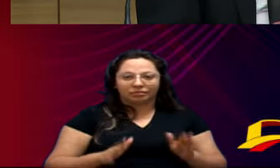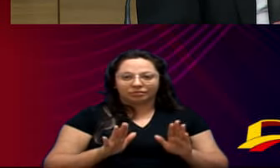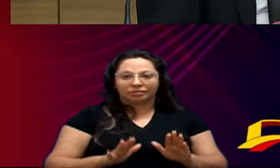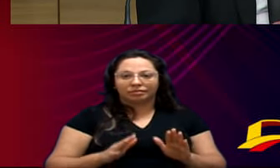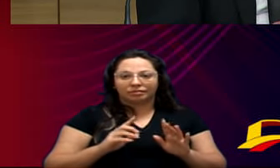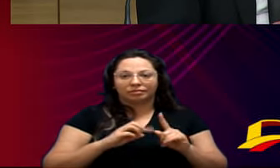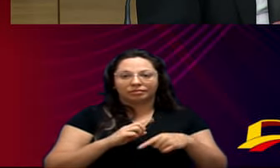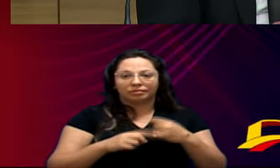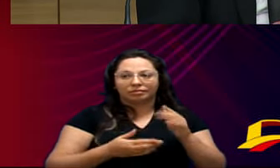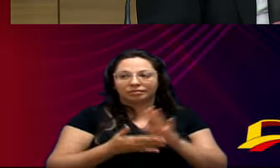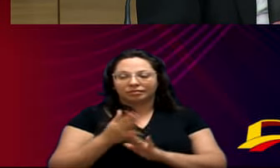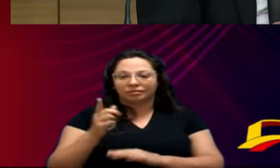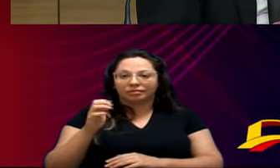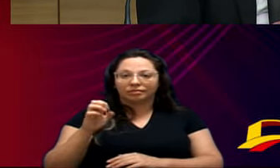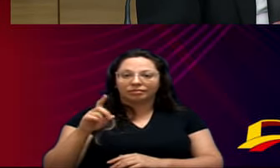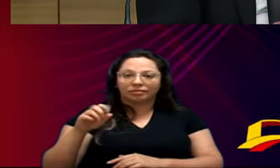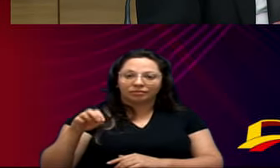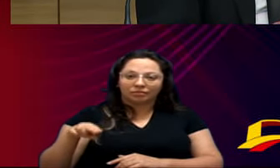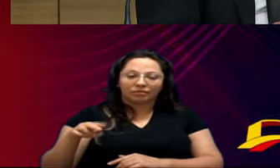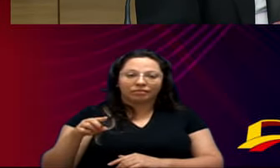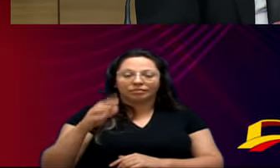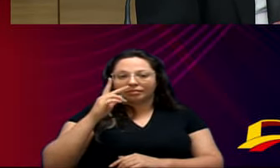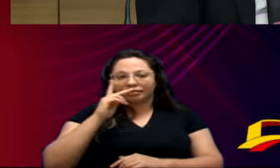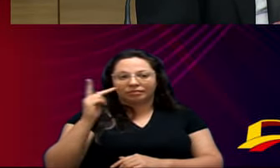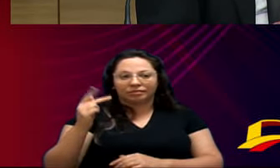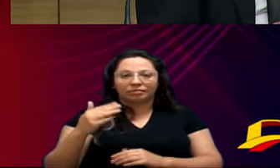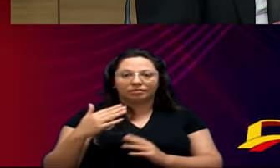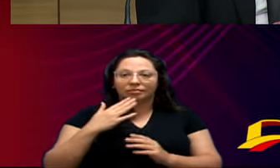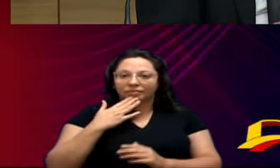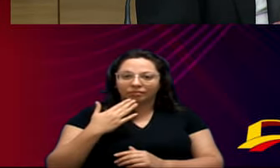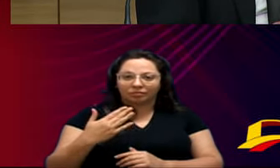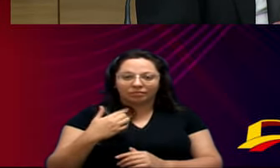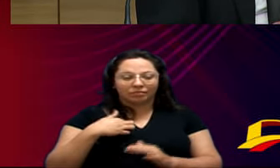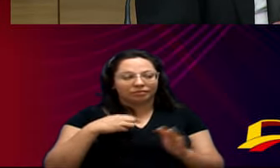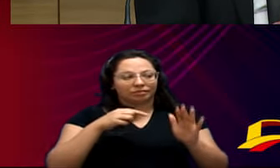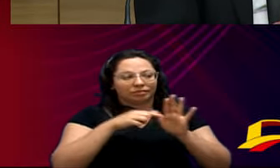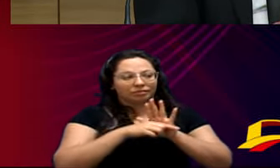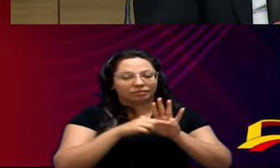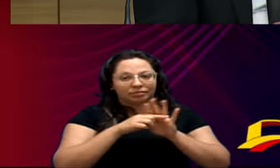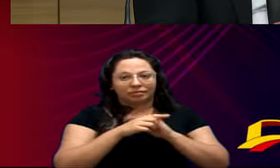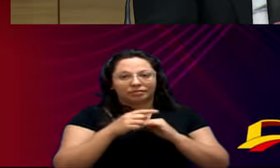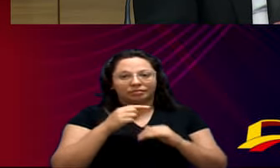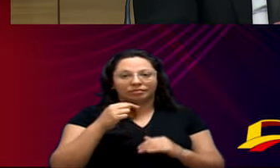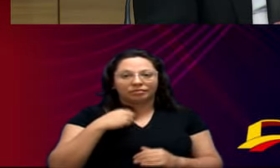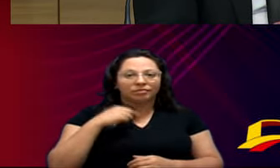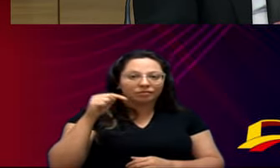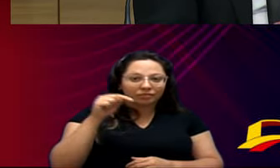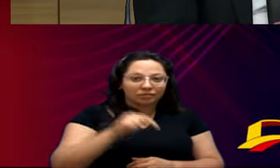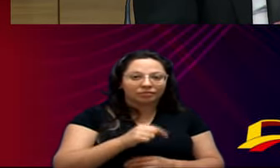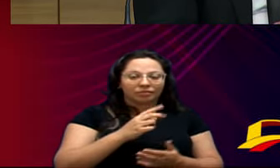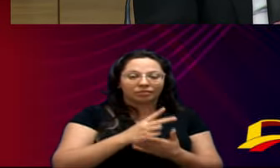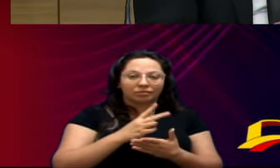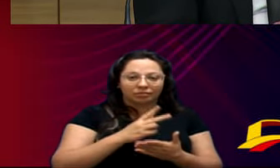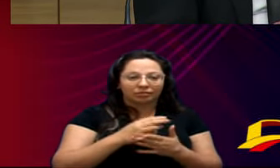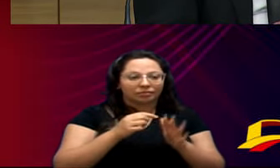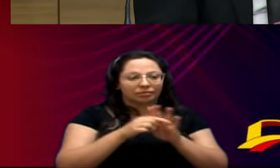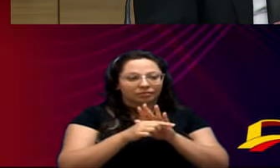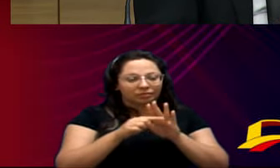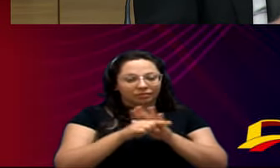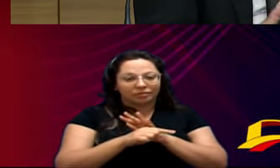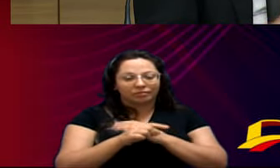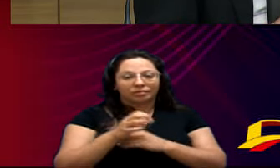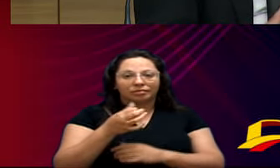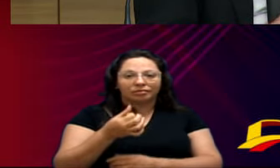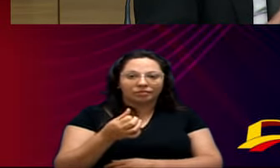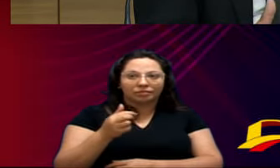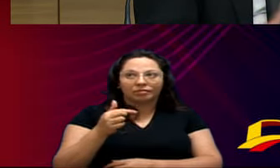Aparecidinha e as pessoas as pessoas pediram para nós perguntar para vocês nós estamos particip to Há possibilidade sim 6 7 10 se a